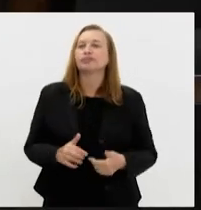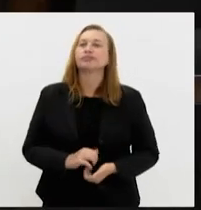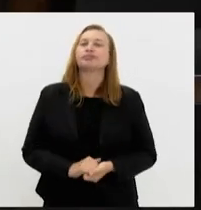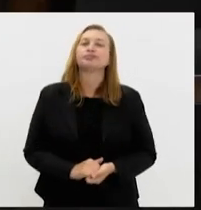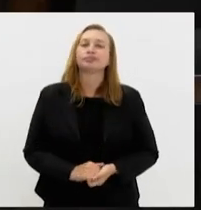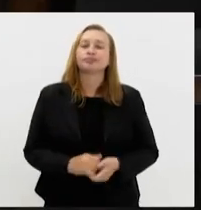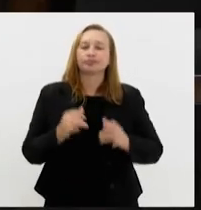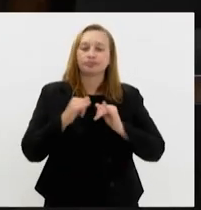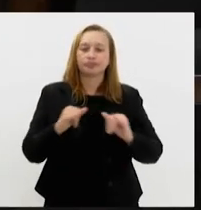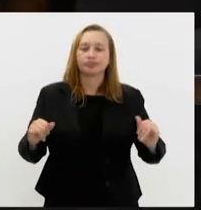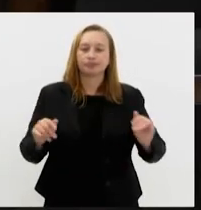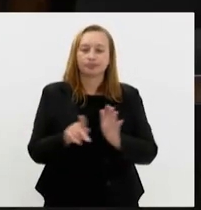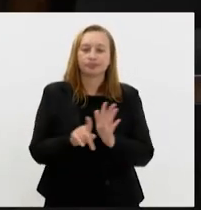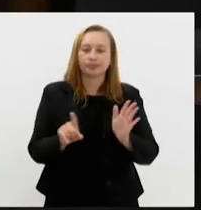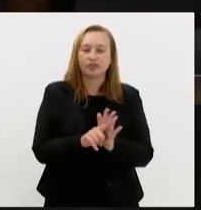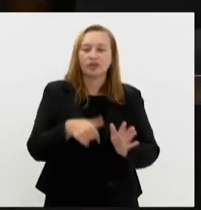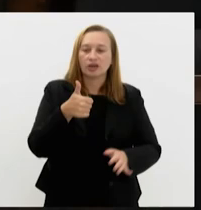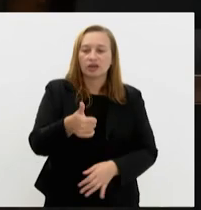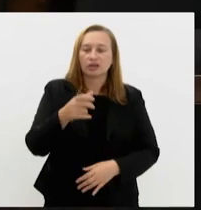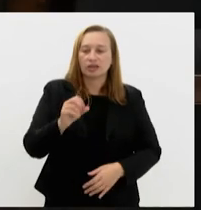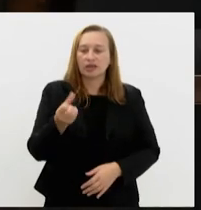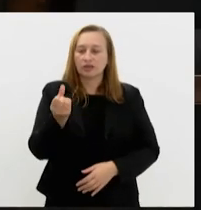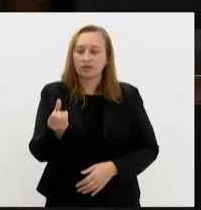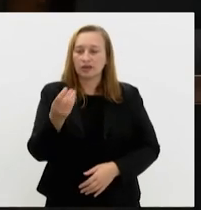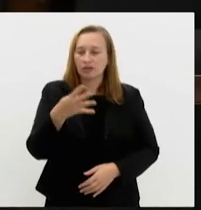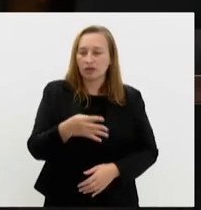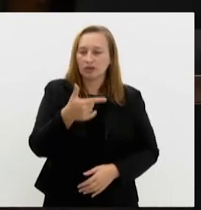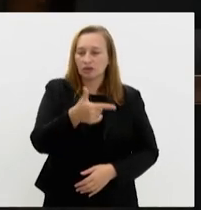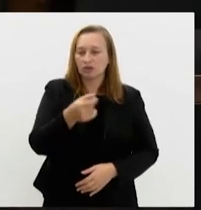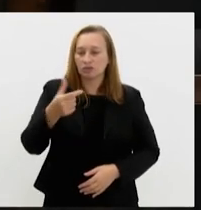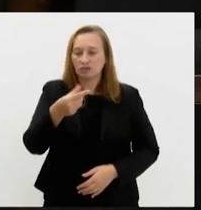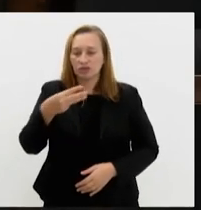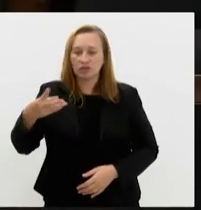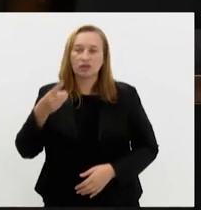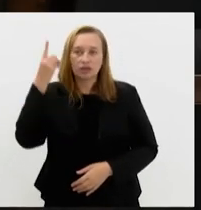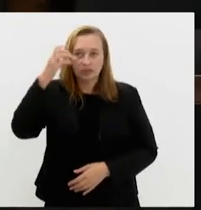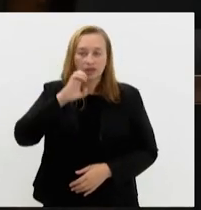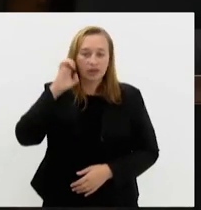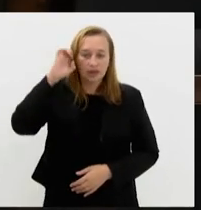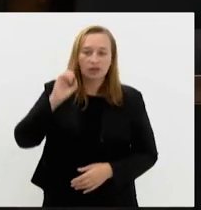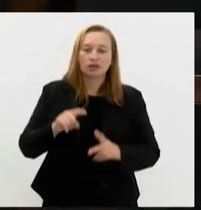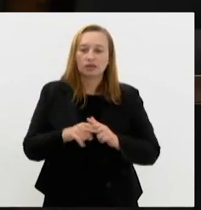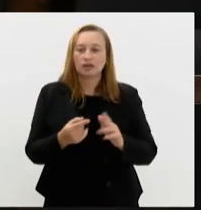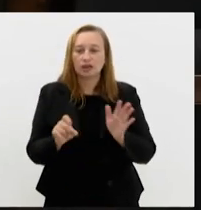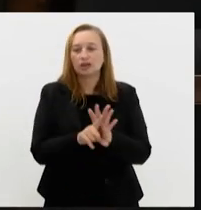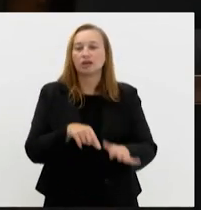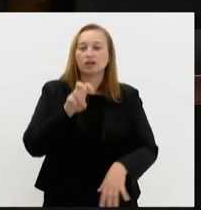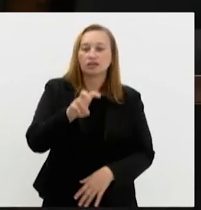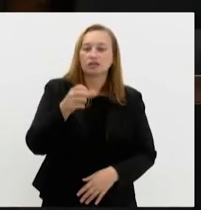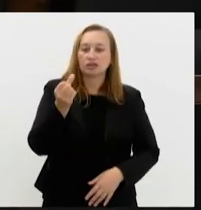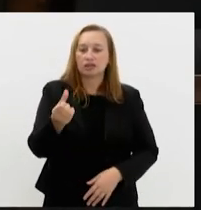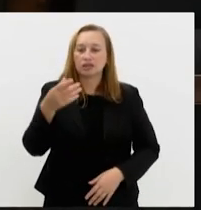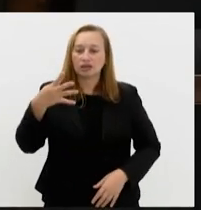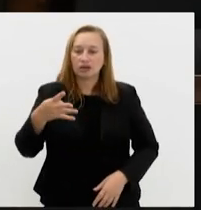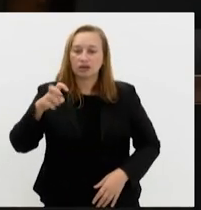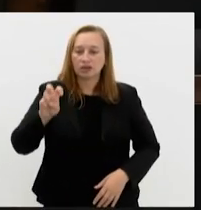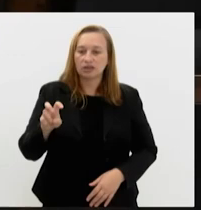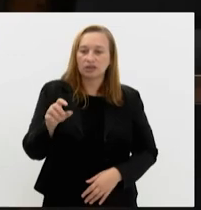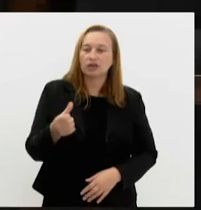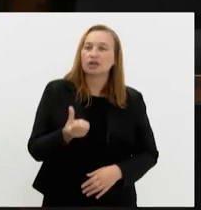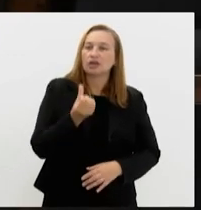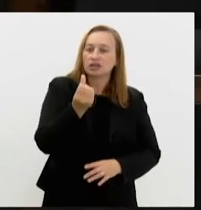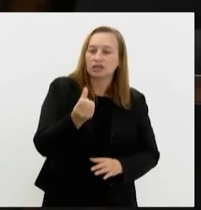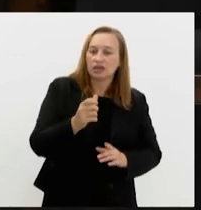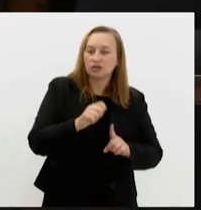Anuncio o projeto de lei número 10.64/23, de autoria da deputada Élica Takimoto, que altera a lei estadual 5.645,